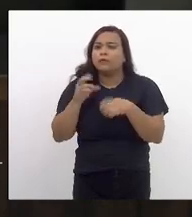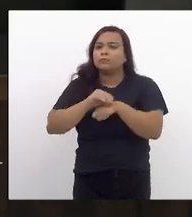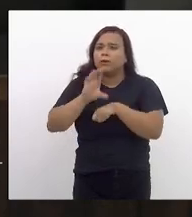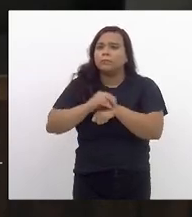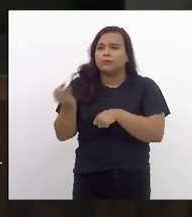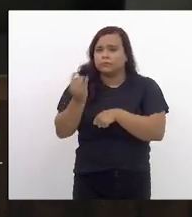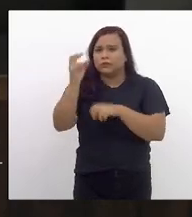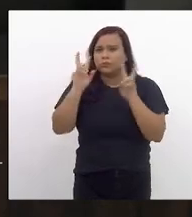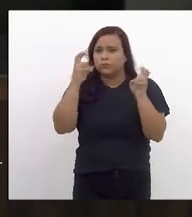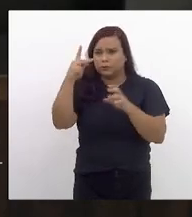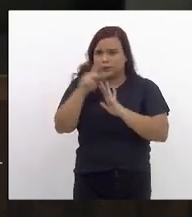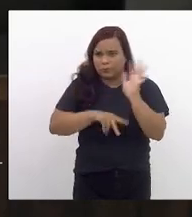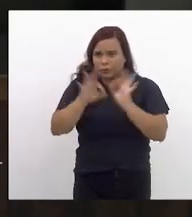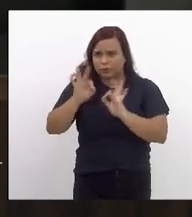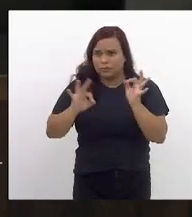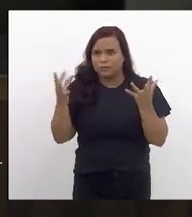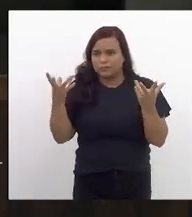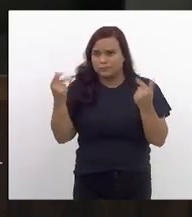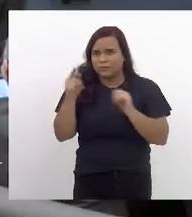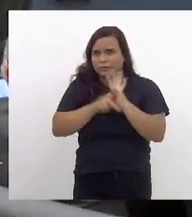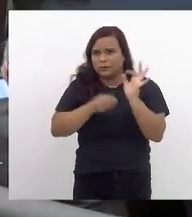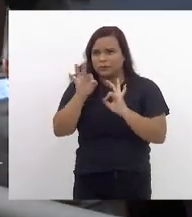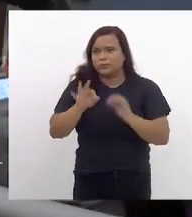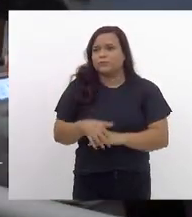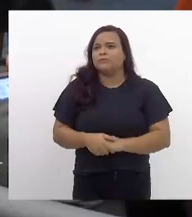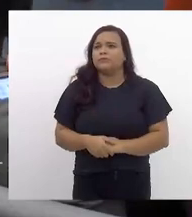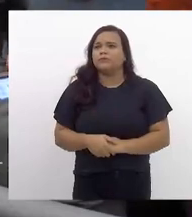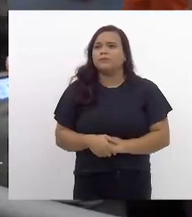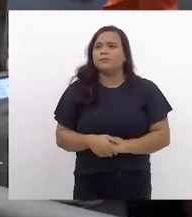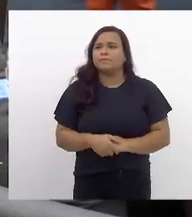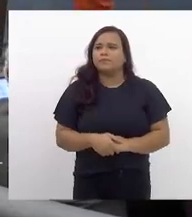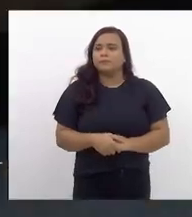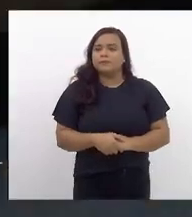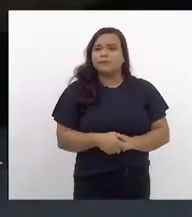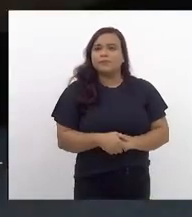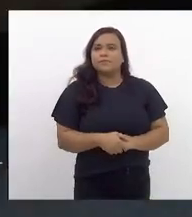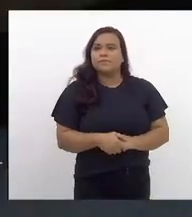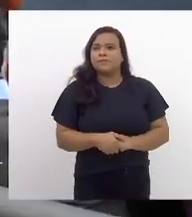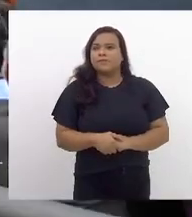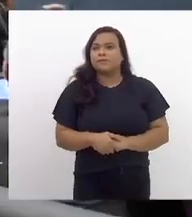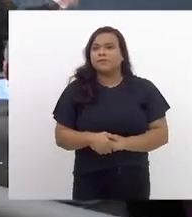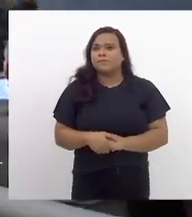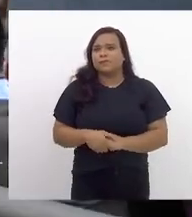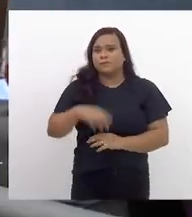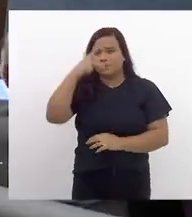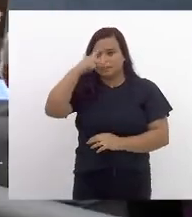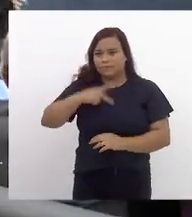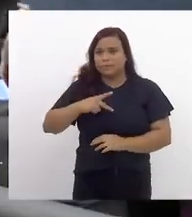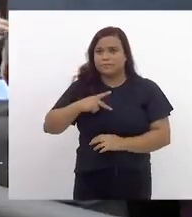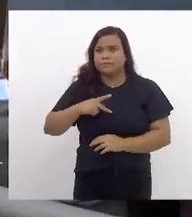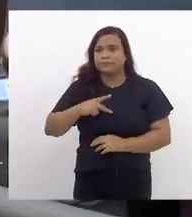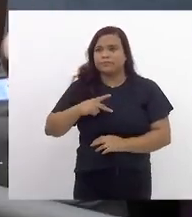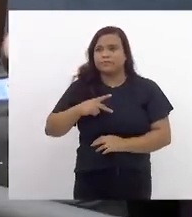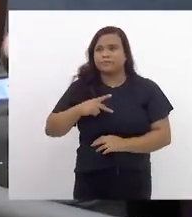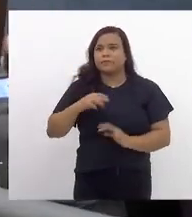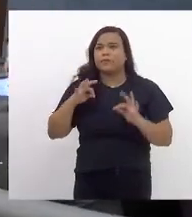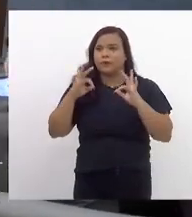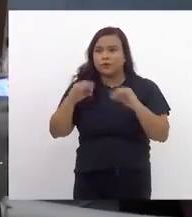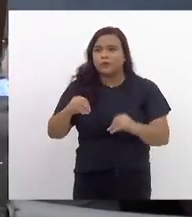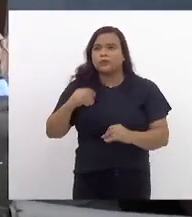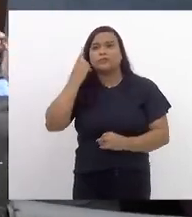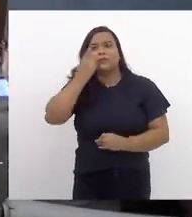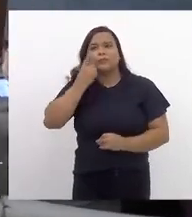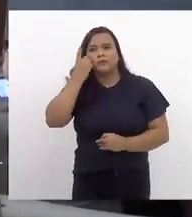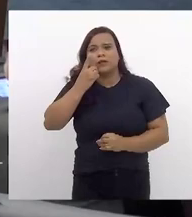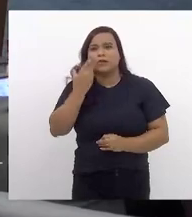de Vossa Excelência, belíssimo projeto. Senhor presidente, senhores e senhoras deputadas, querido